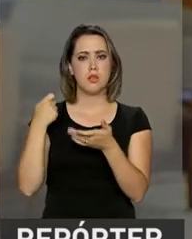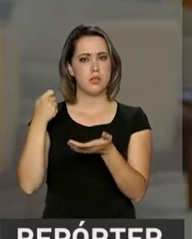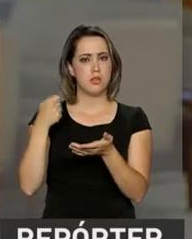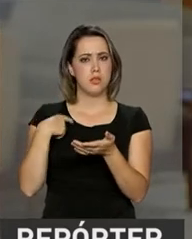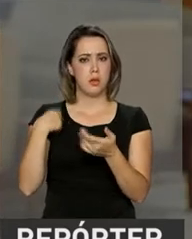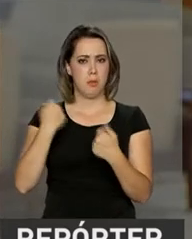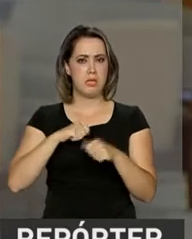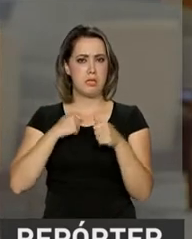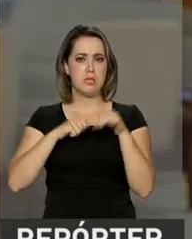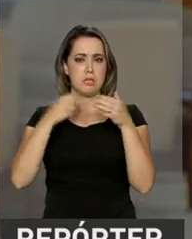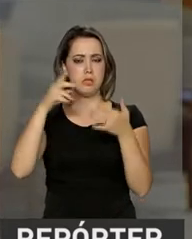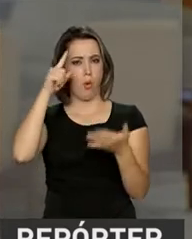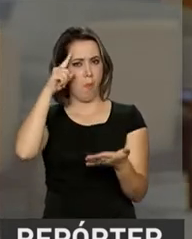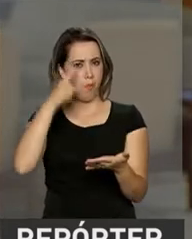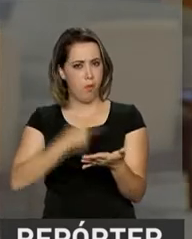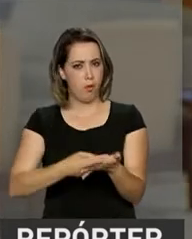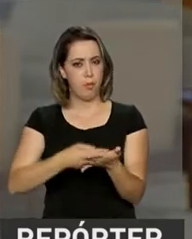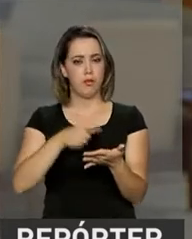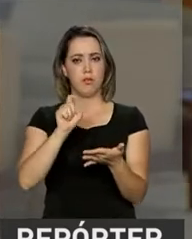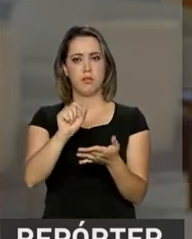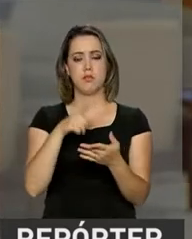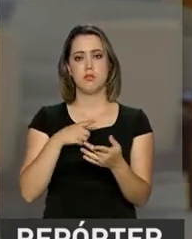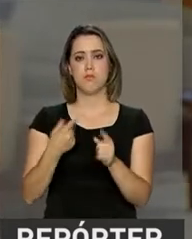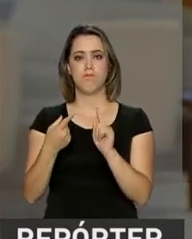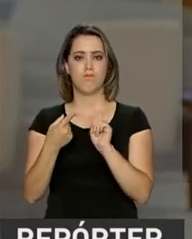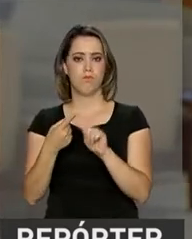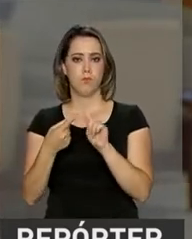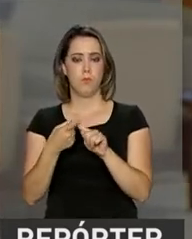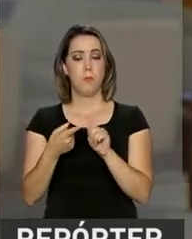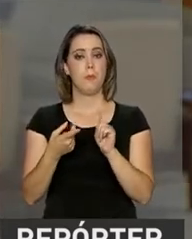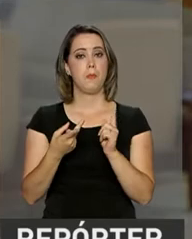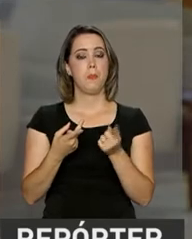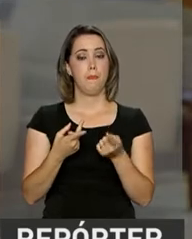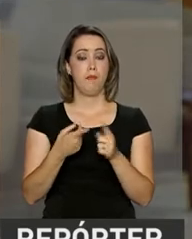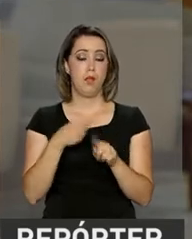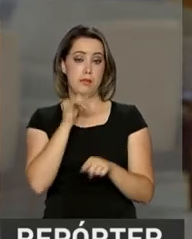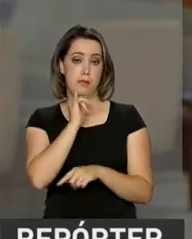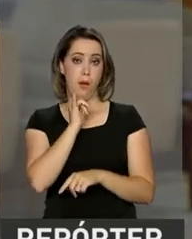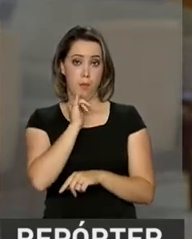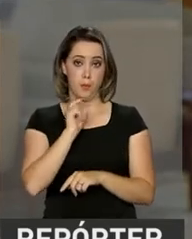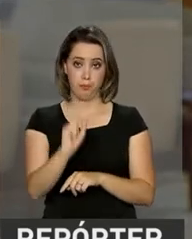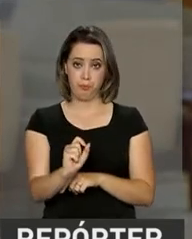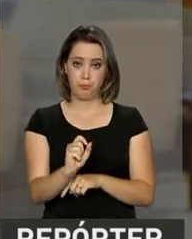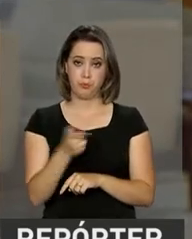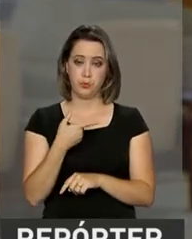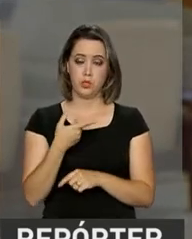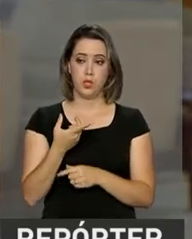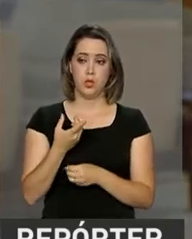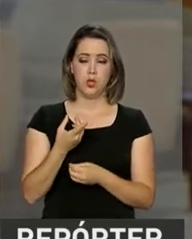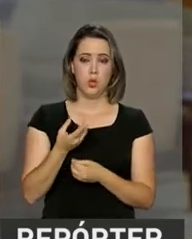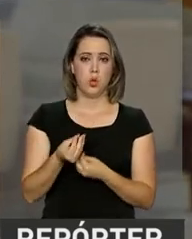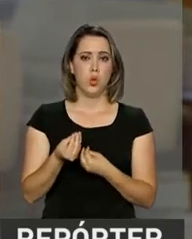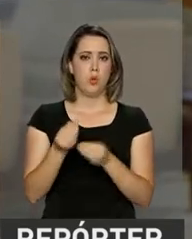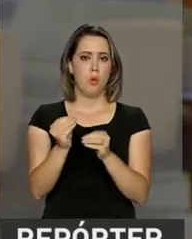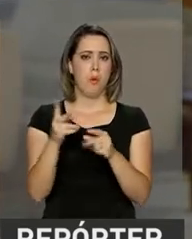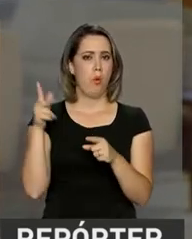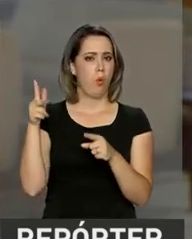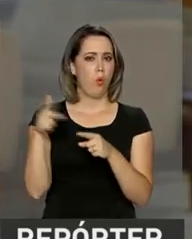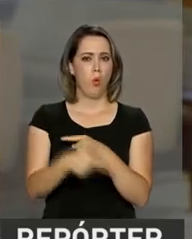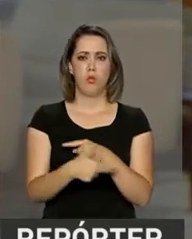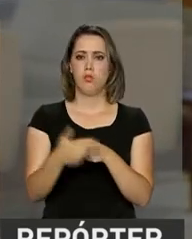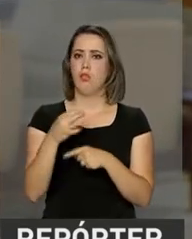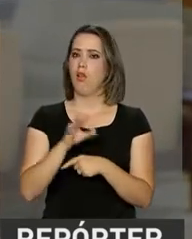de recuperação fiscal. Entre essas contrapartidas estão, por exemplo, não conceder aumentos salariais